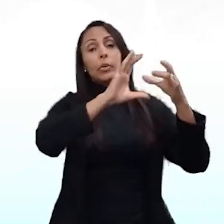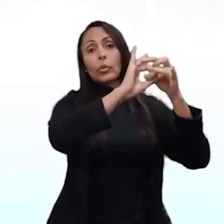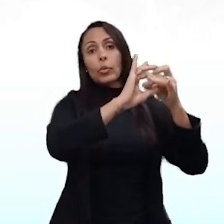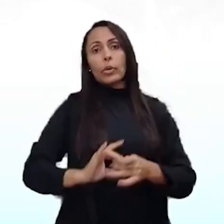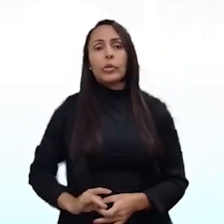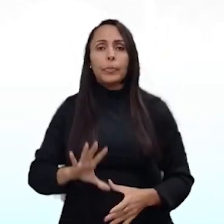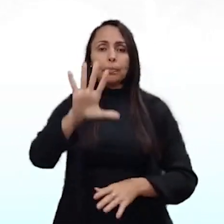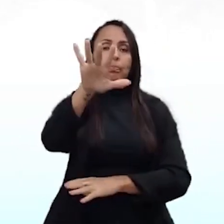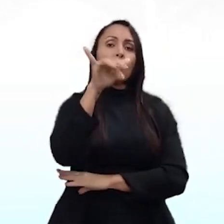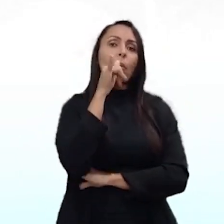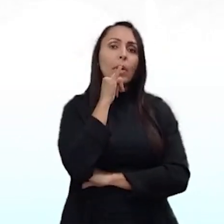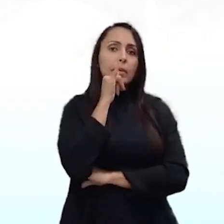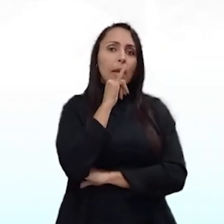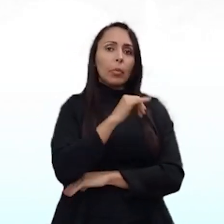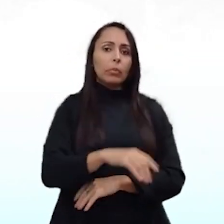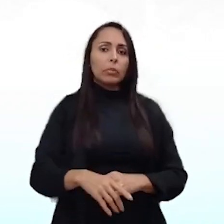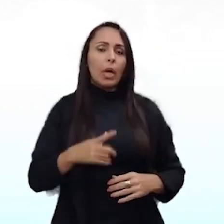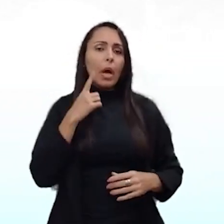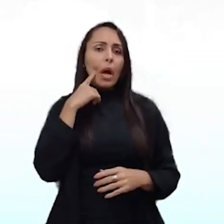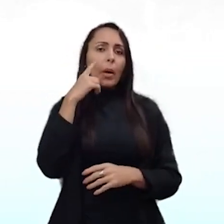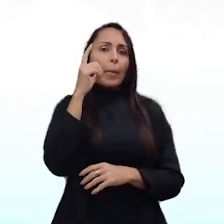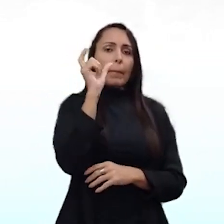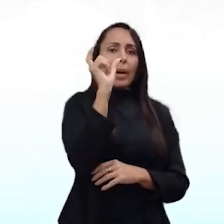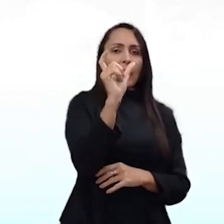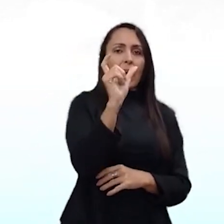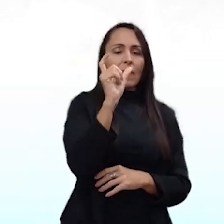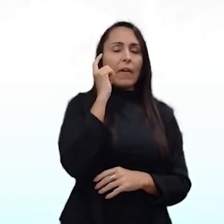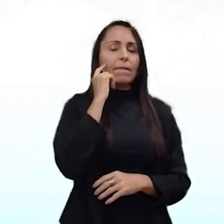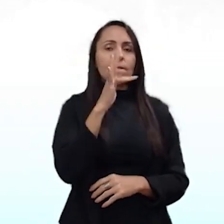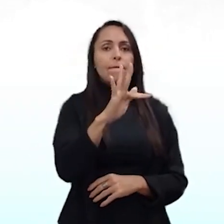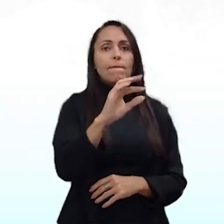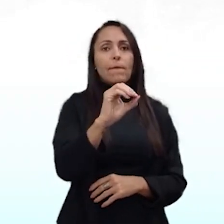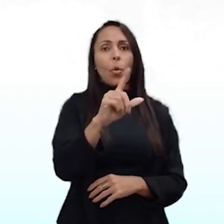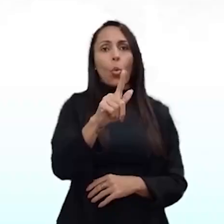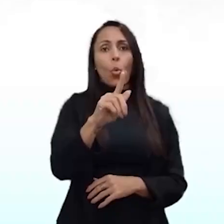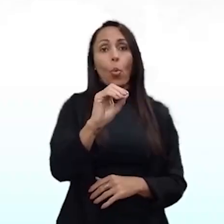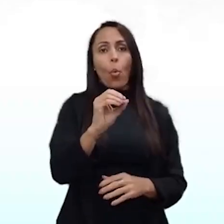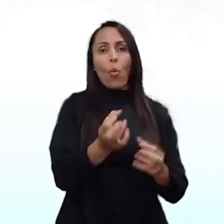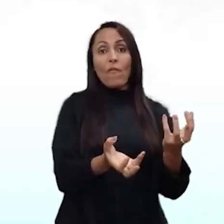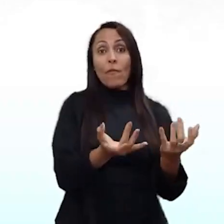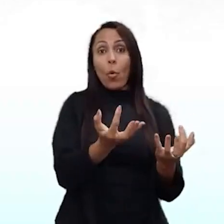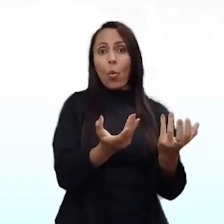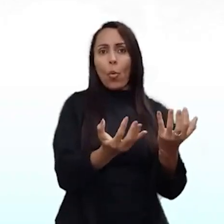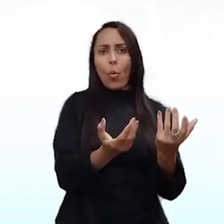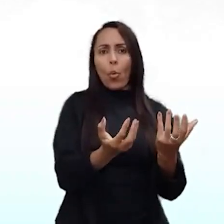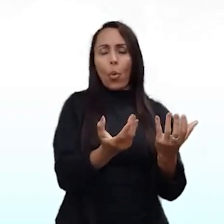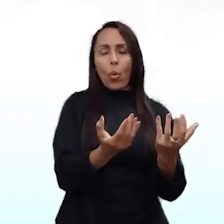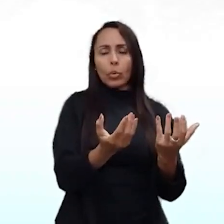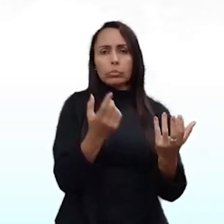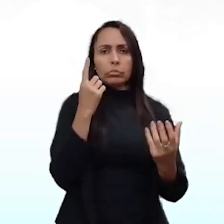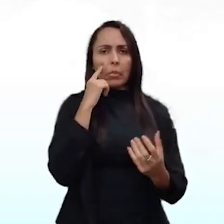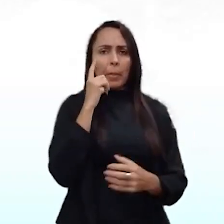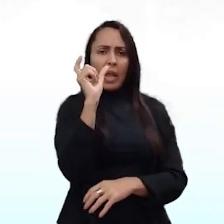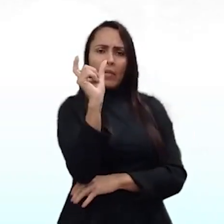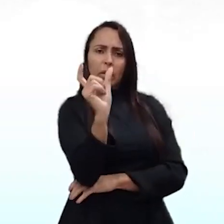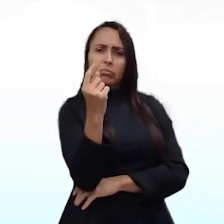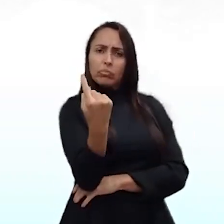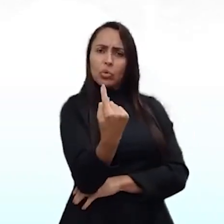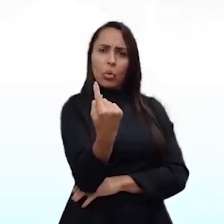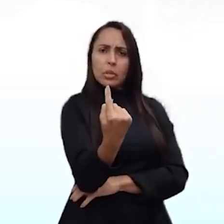Por exemplo, eu chego e coloco a palavra fogo. A palavra isolada não diz nada, não quer dizer